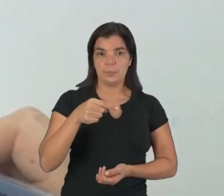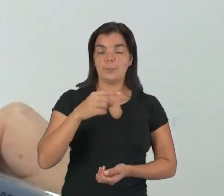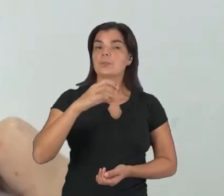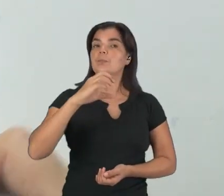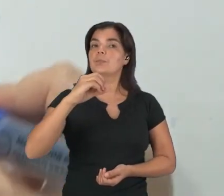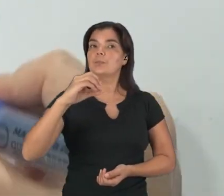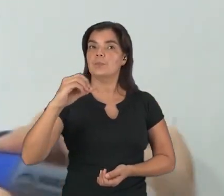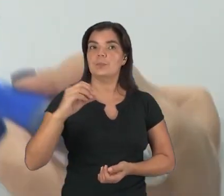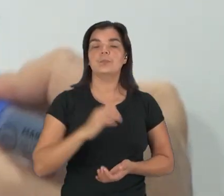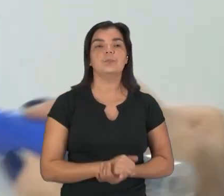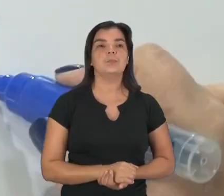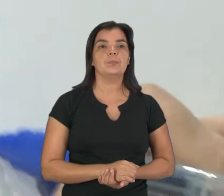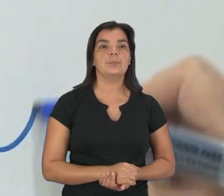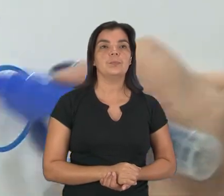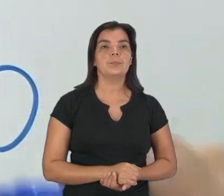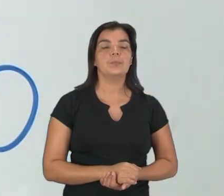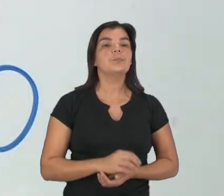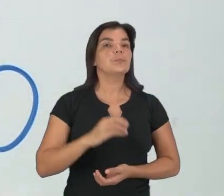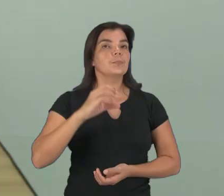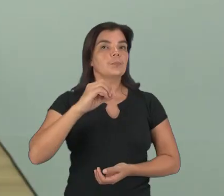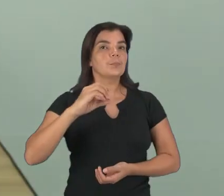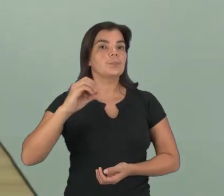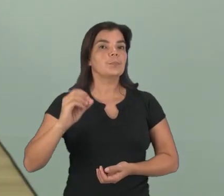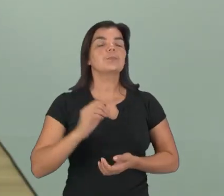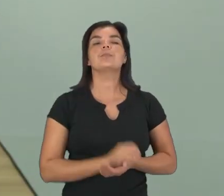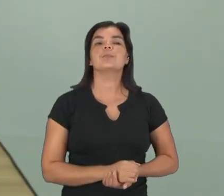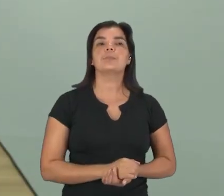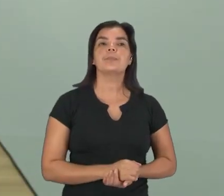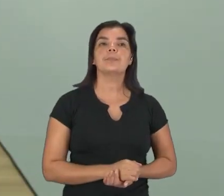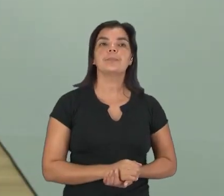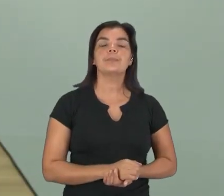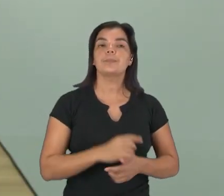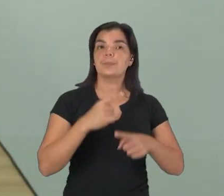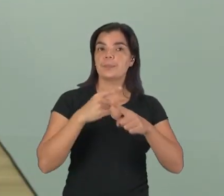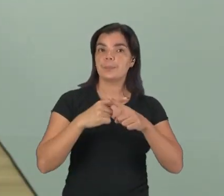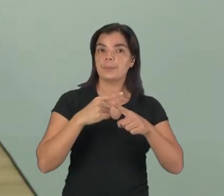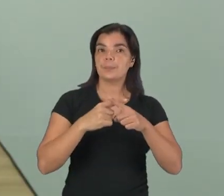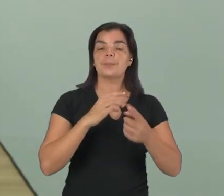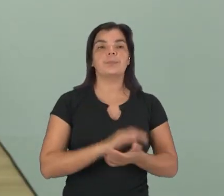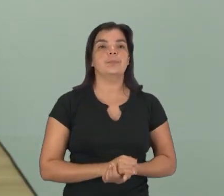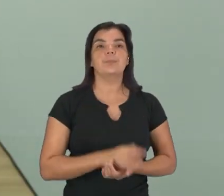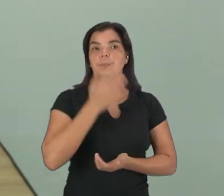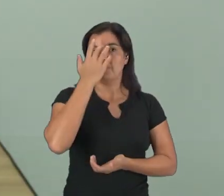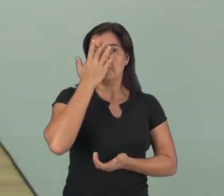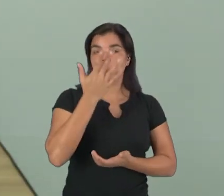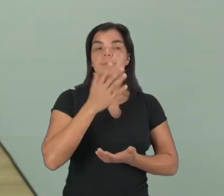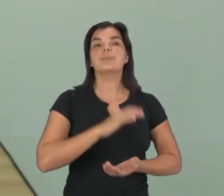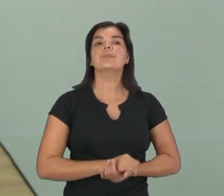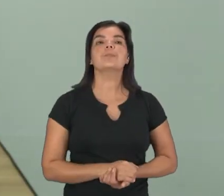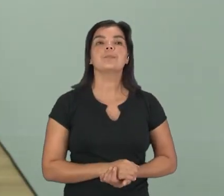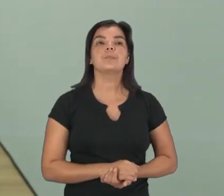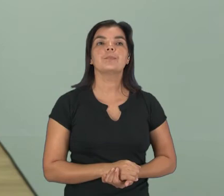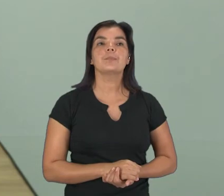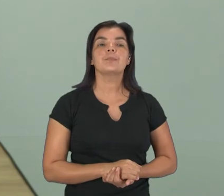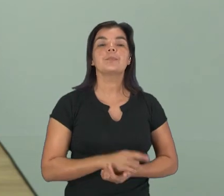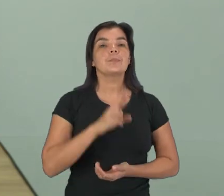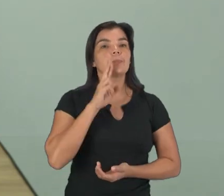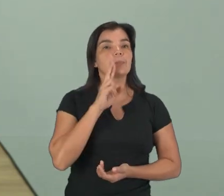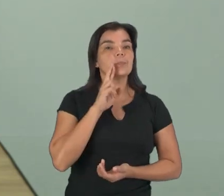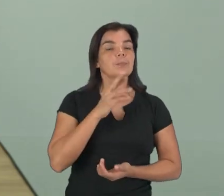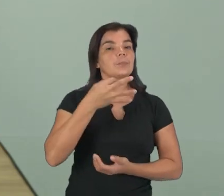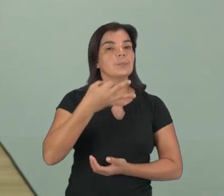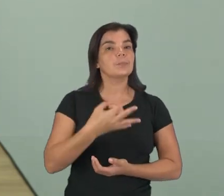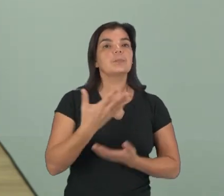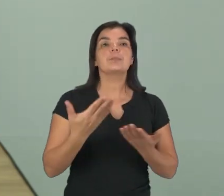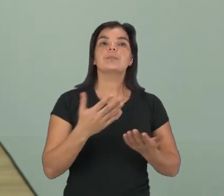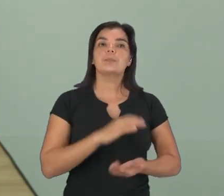2 zeros? Então, eu vou acrescentar aqui, para minha multiplicação ficar mais fácil. Então, a nossa